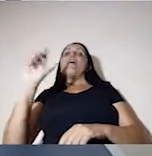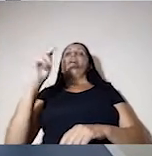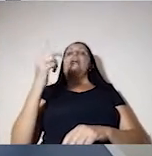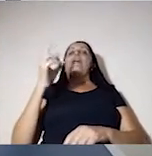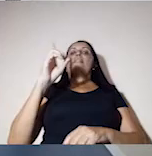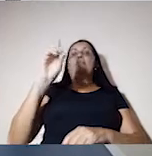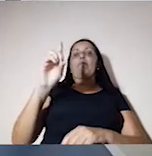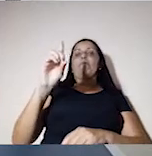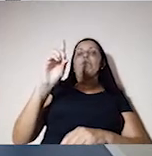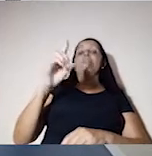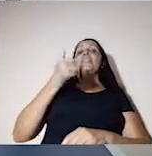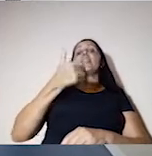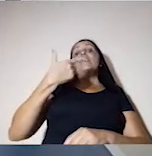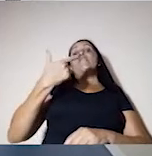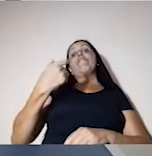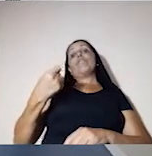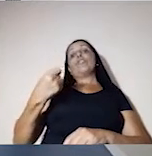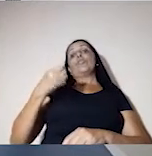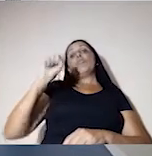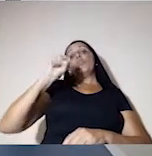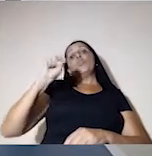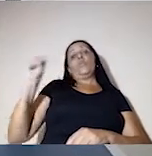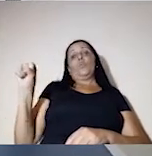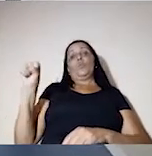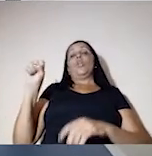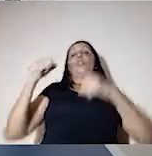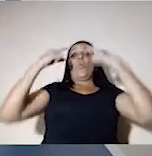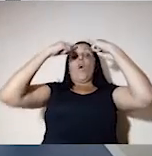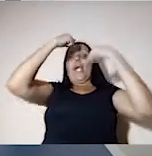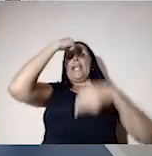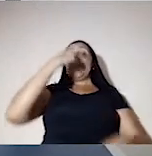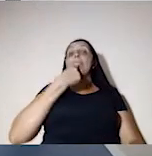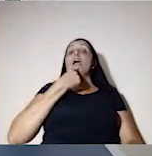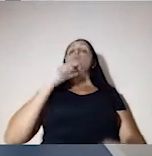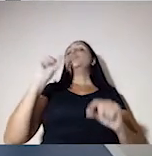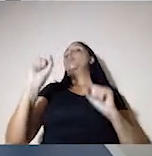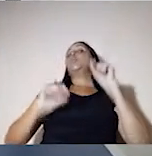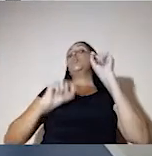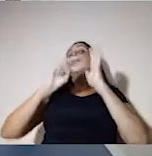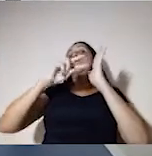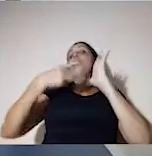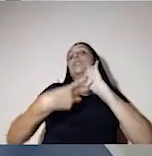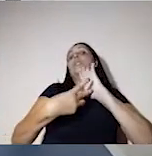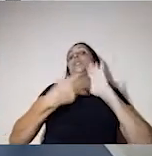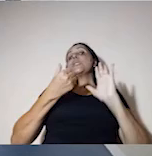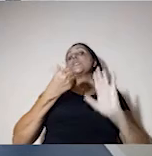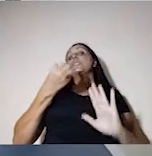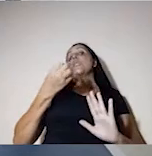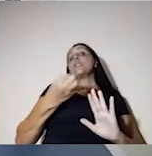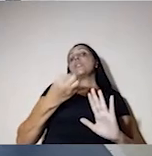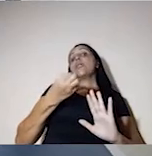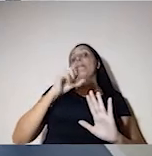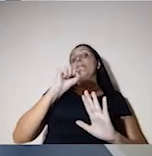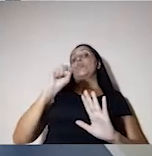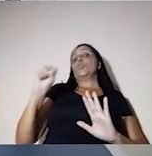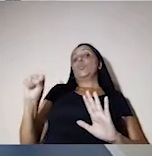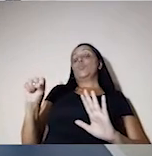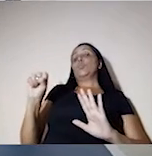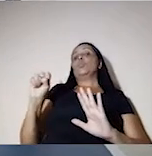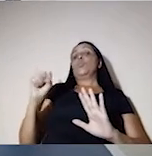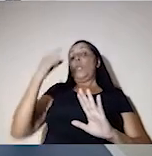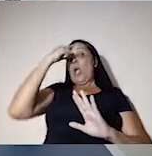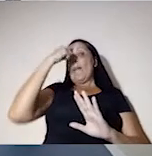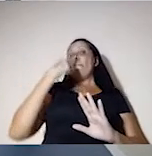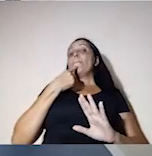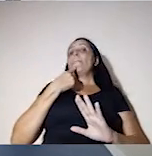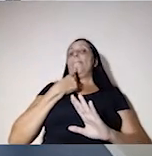também faz os 120 frames por segundo. Entendeu? Que são aquelas imagens, a diferença de filmar em 60 frames por segundo